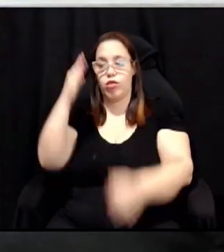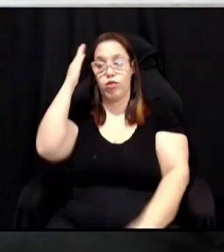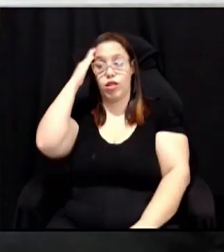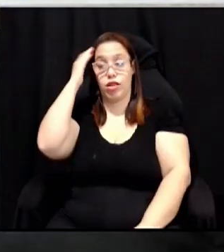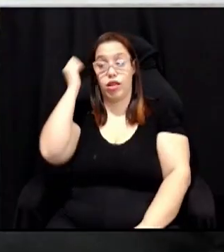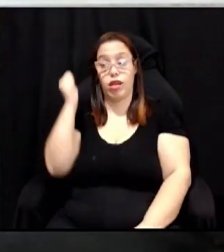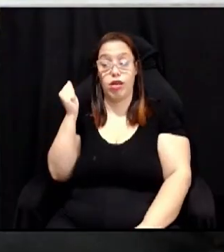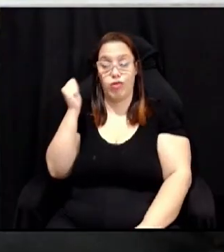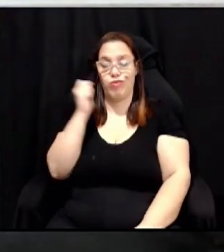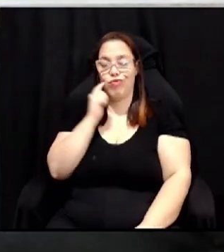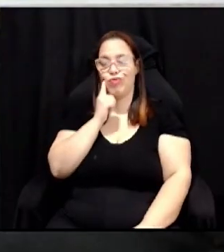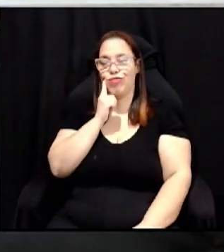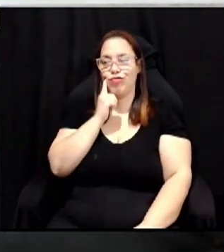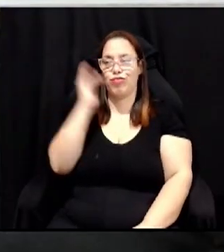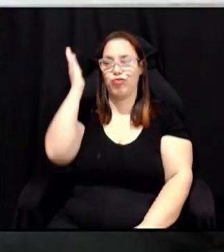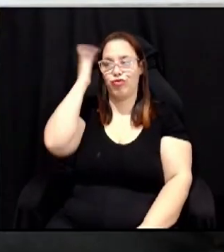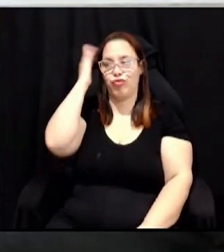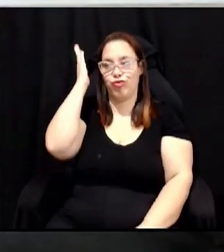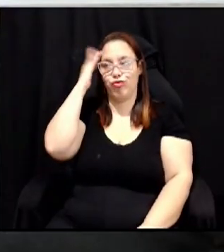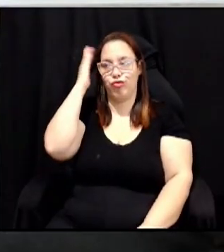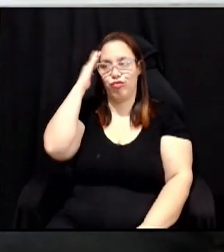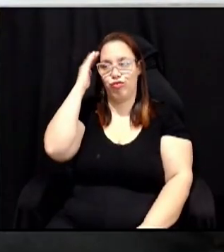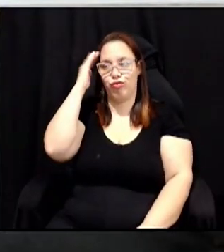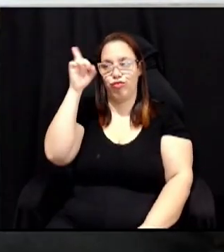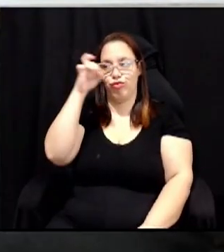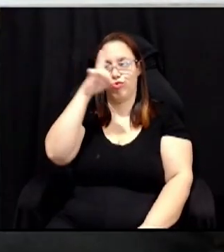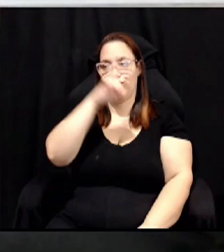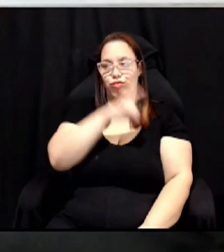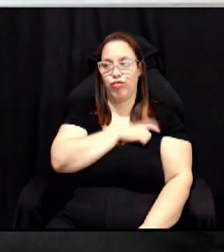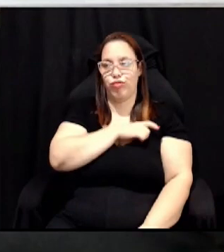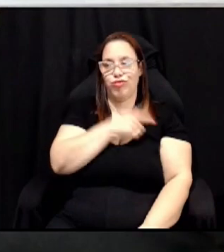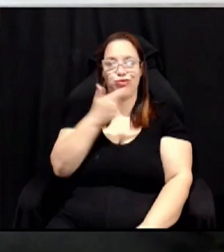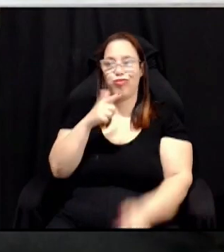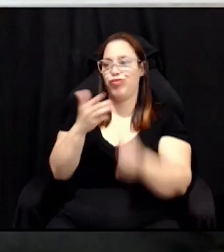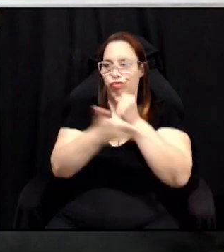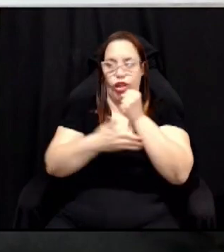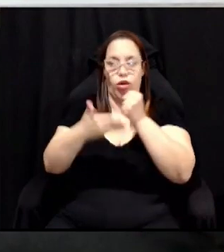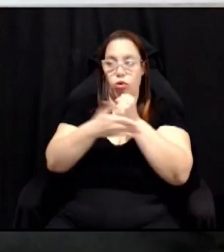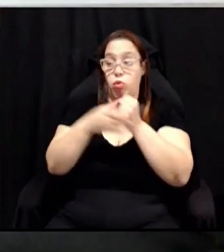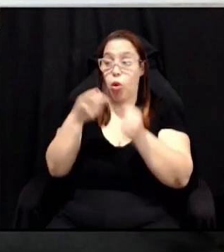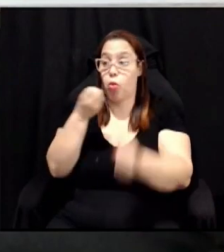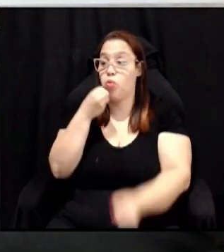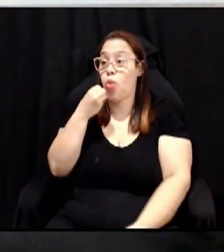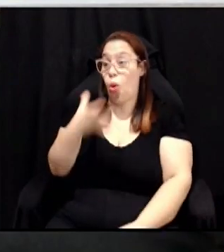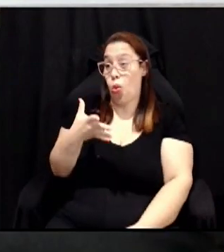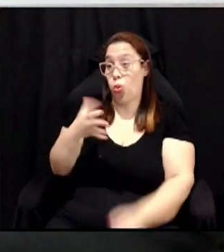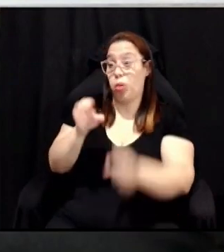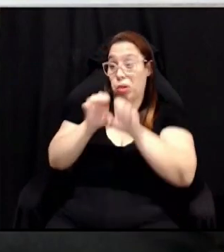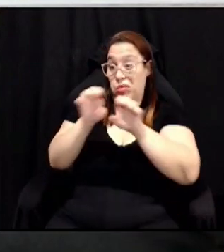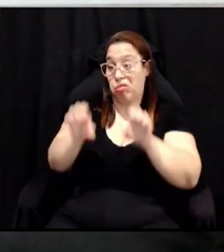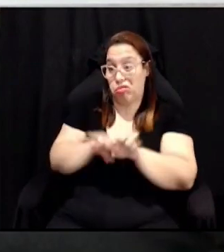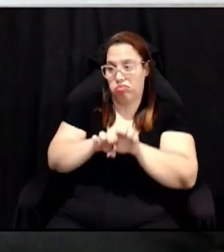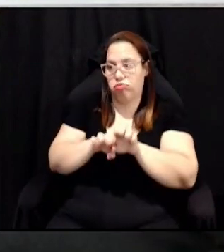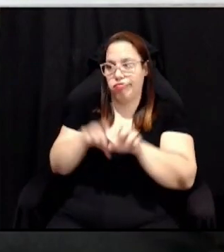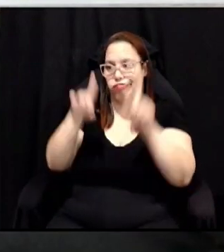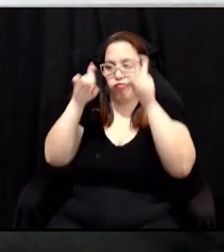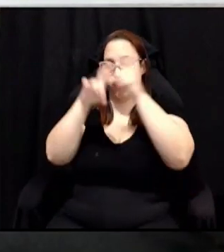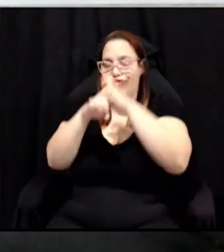aí isso começa a causar uma certa dificuldade, porque se a gente não tem uma base sólida, bem estruturada, a gente tem dificuldade de abstrair.